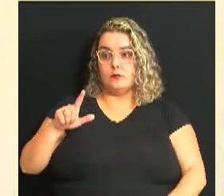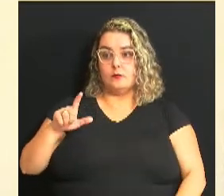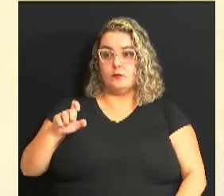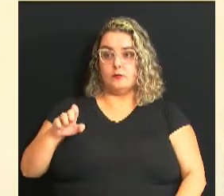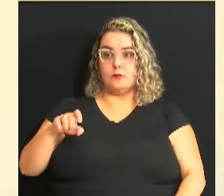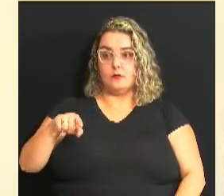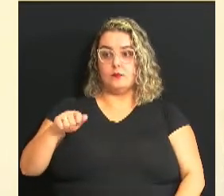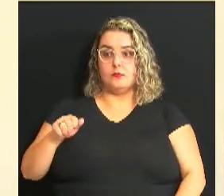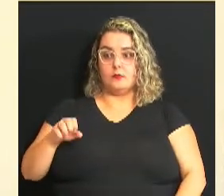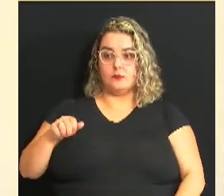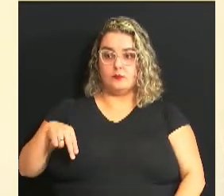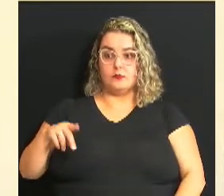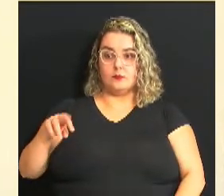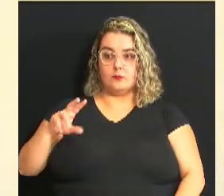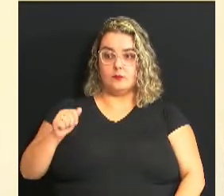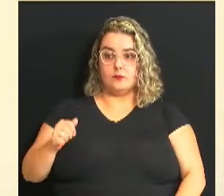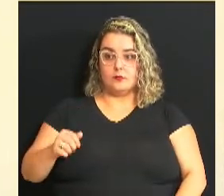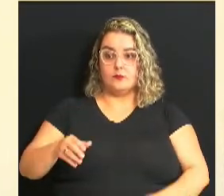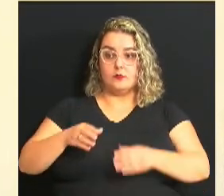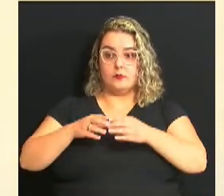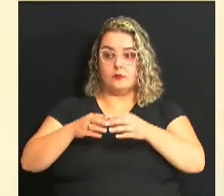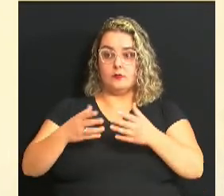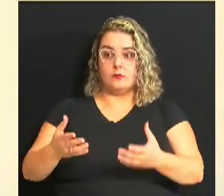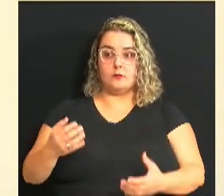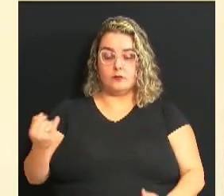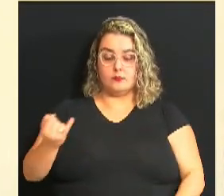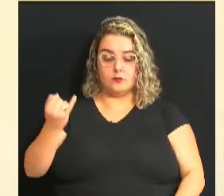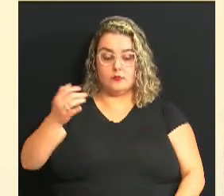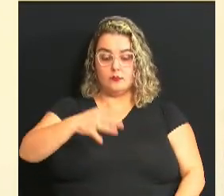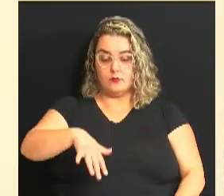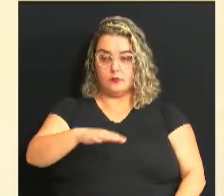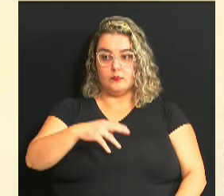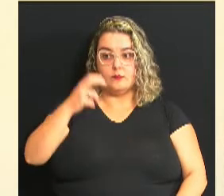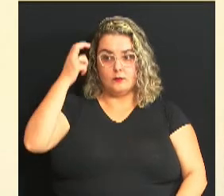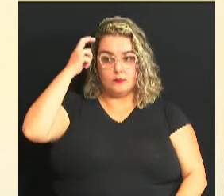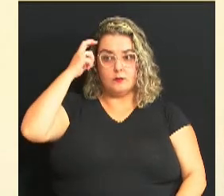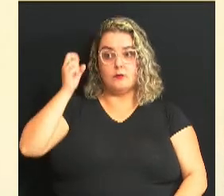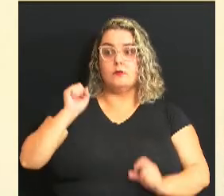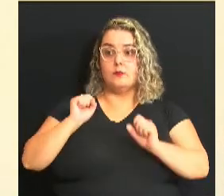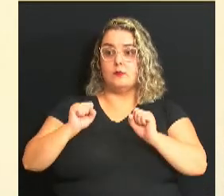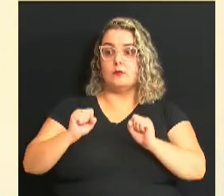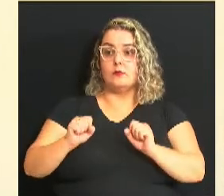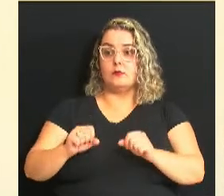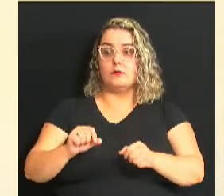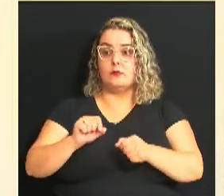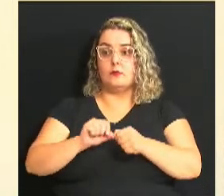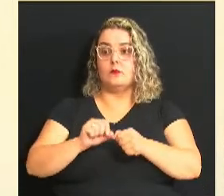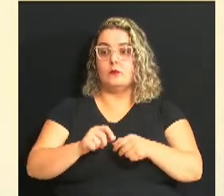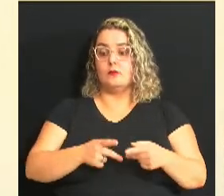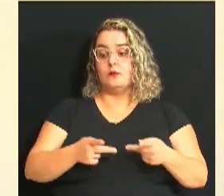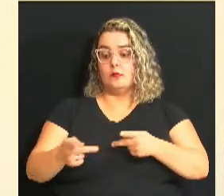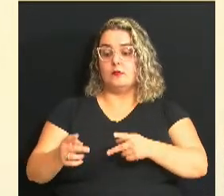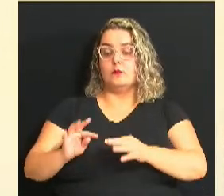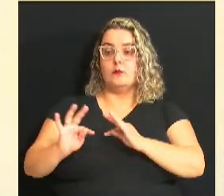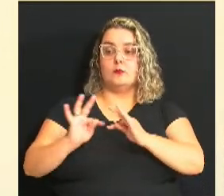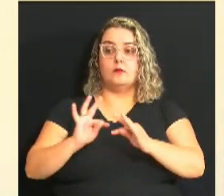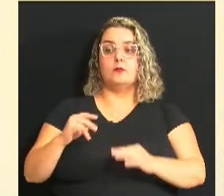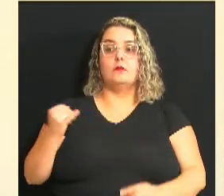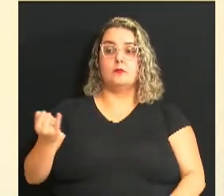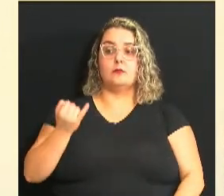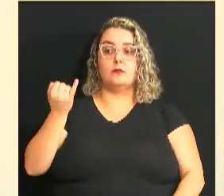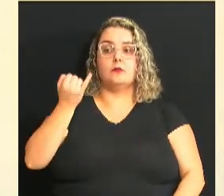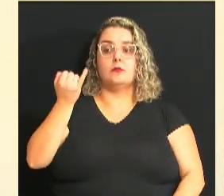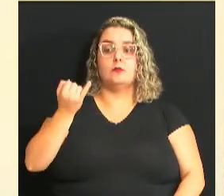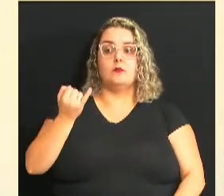como foi importante que as pessoas do setor cultural que vão usar o espaço puderam fazer essas visitas técnicas. E foi super importante que elas